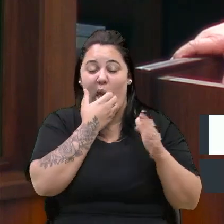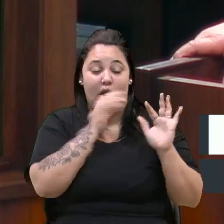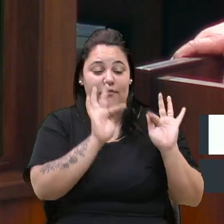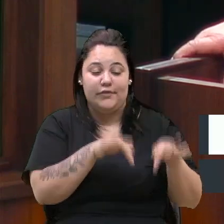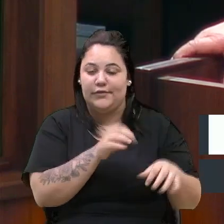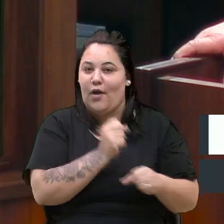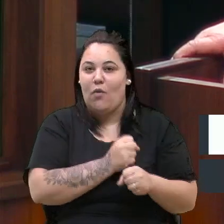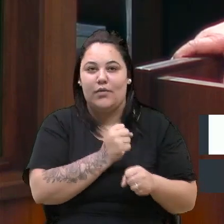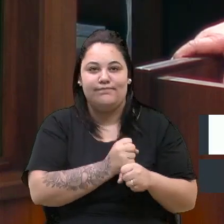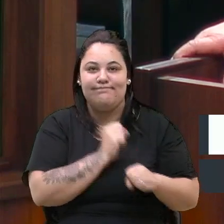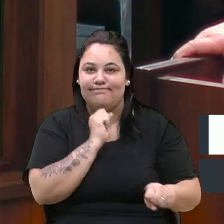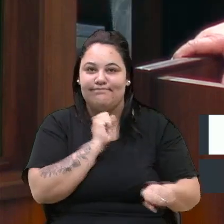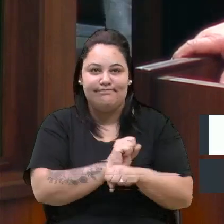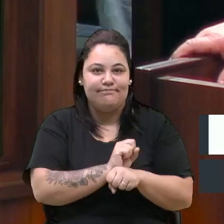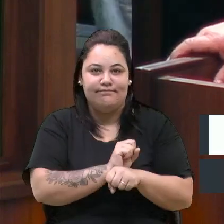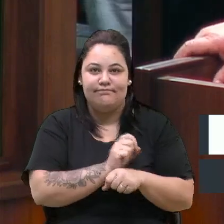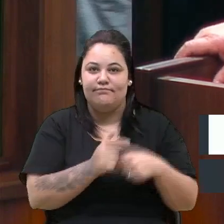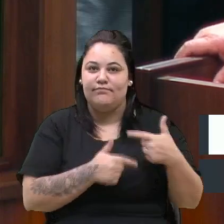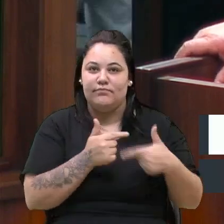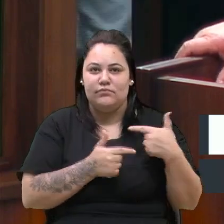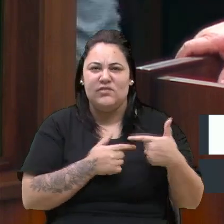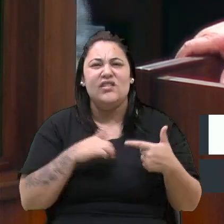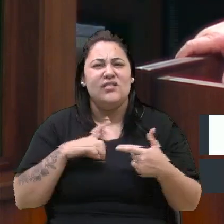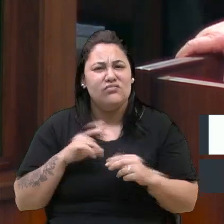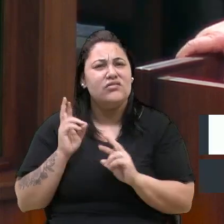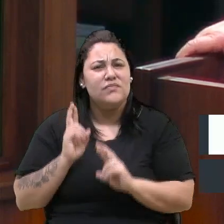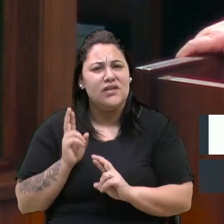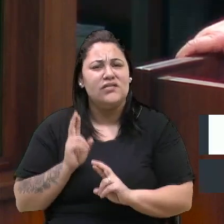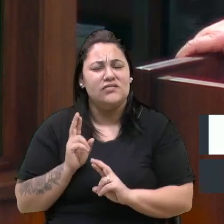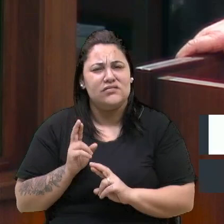parou o trabalho. Eu tinha uma expectativa grande